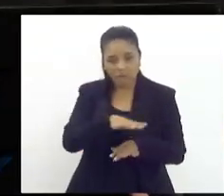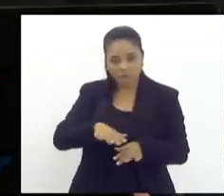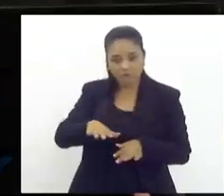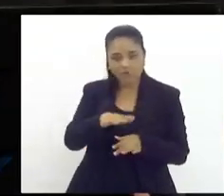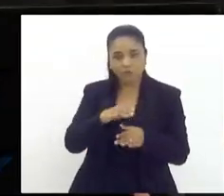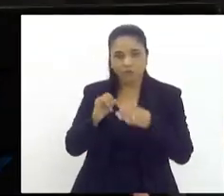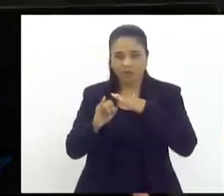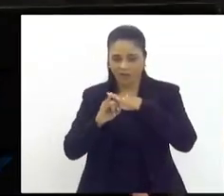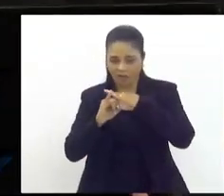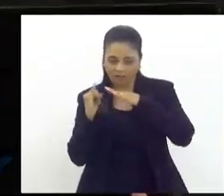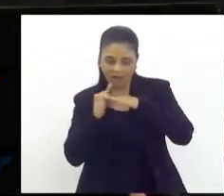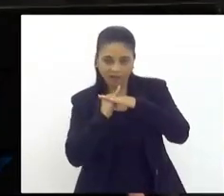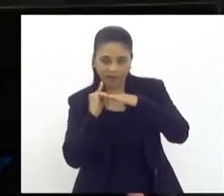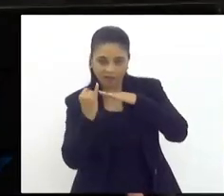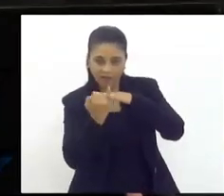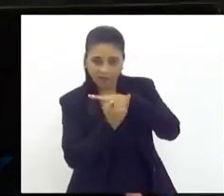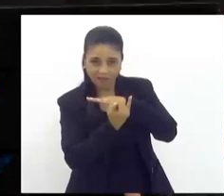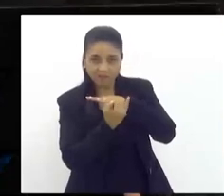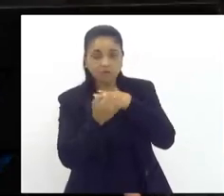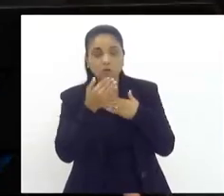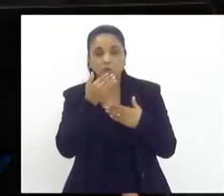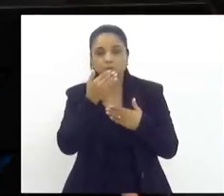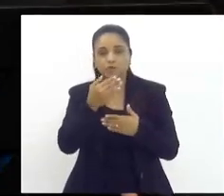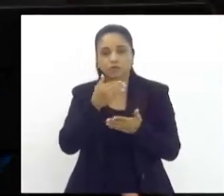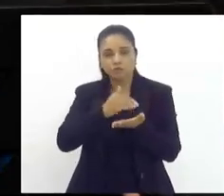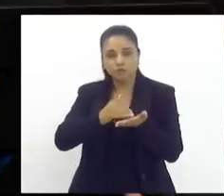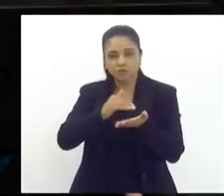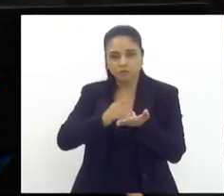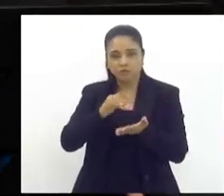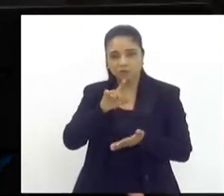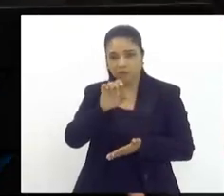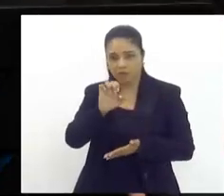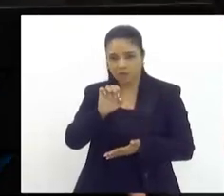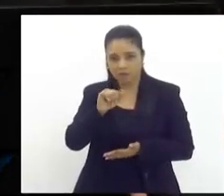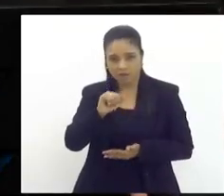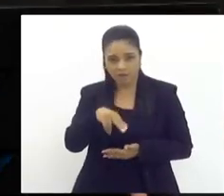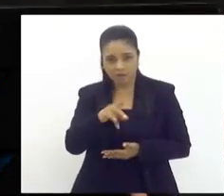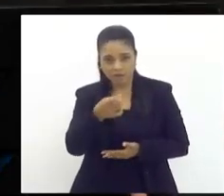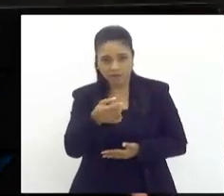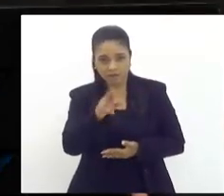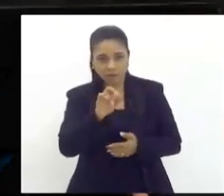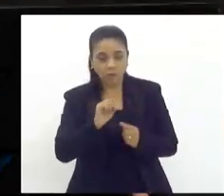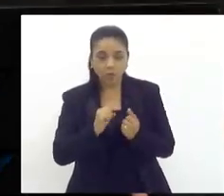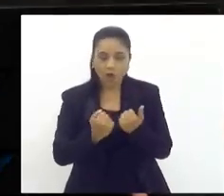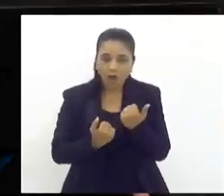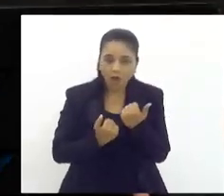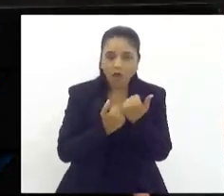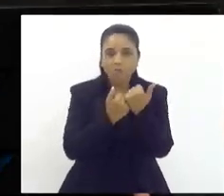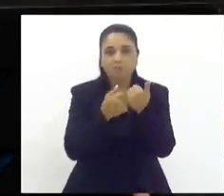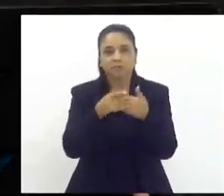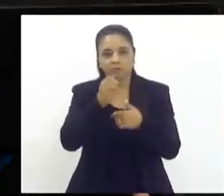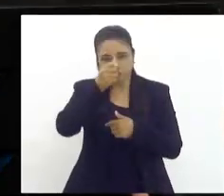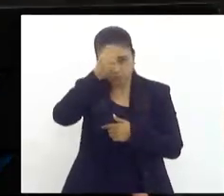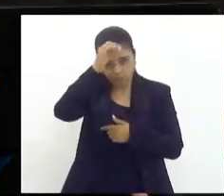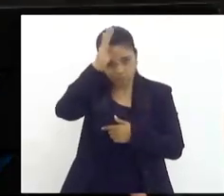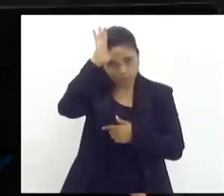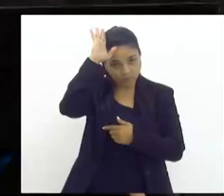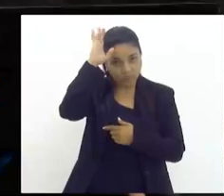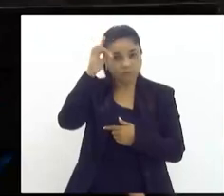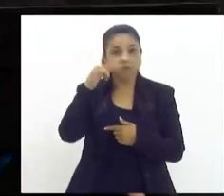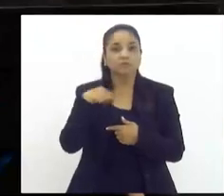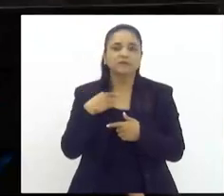nós viemos pedir ao secretário Leandro Monteiro o reforço do apoio do Corpo de Bombeiros que sempre